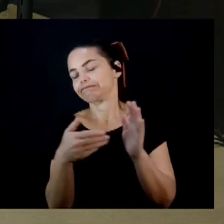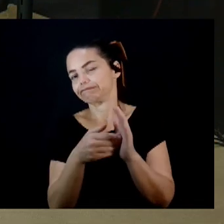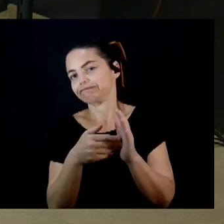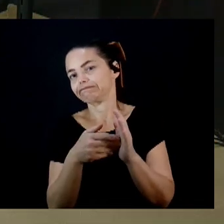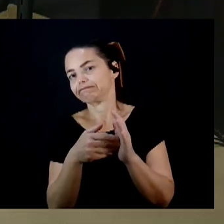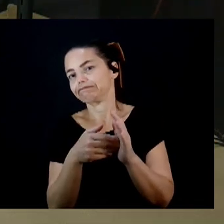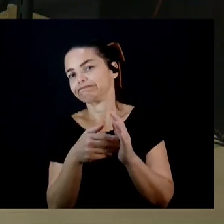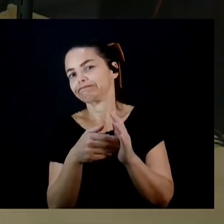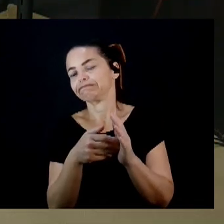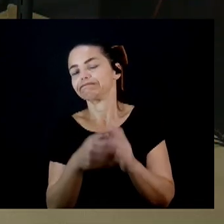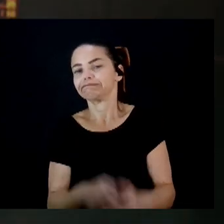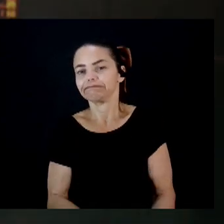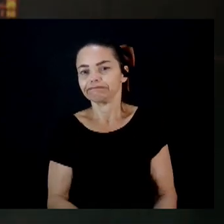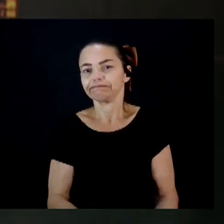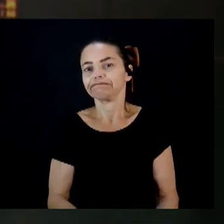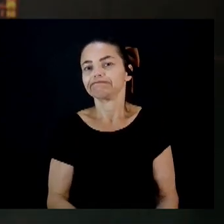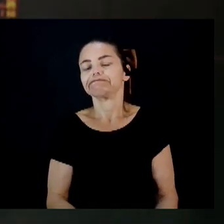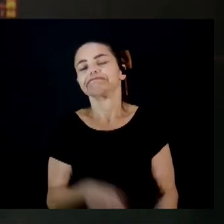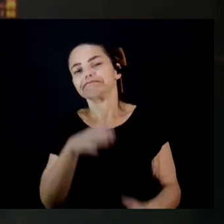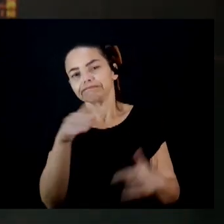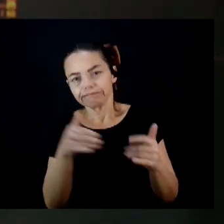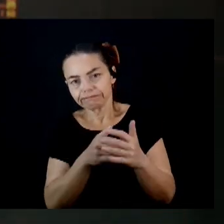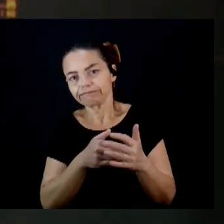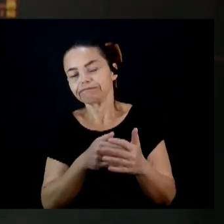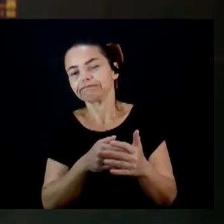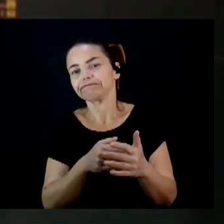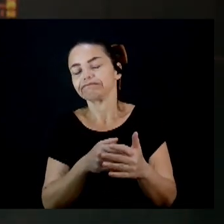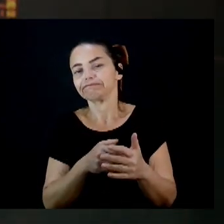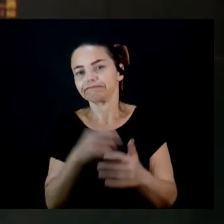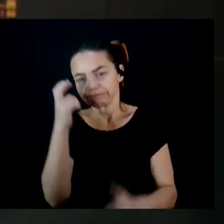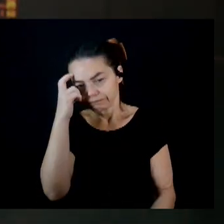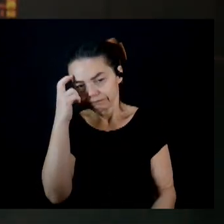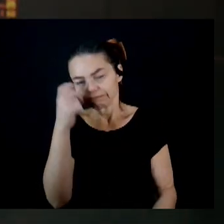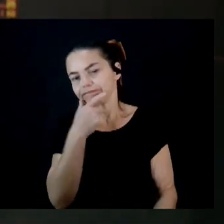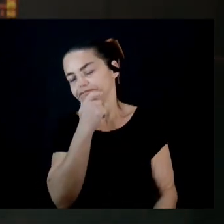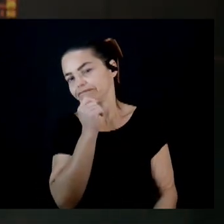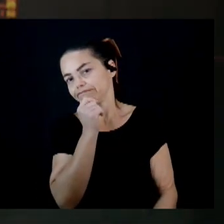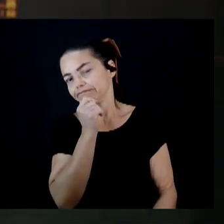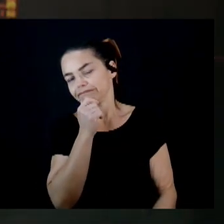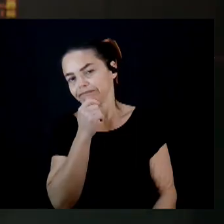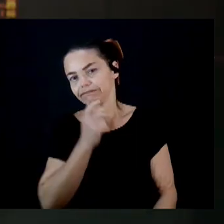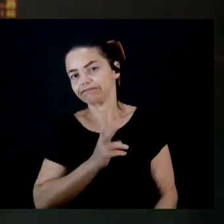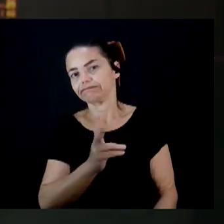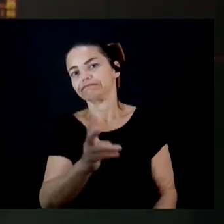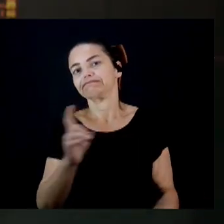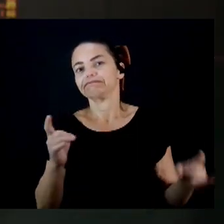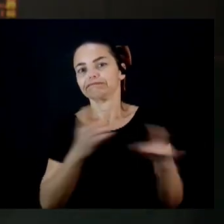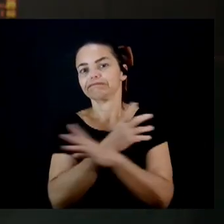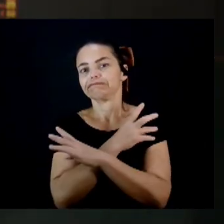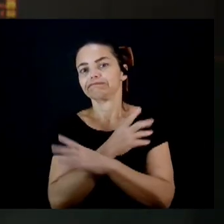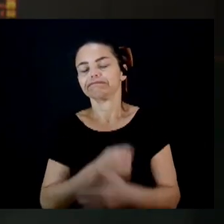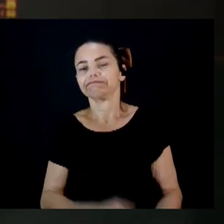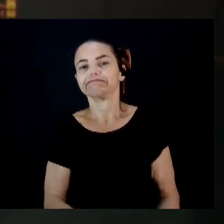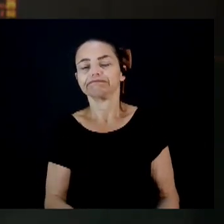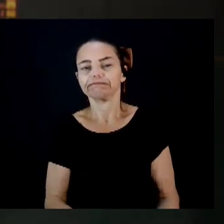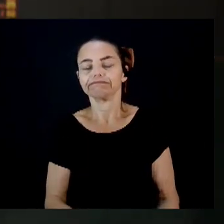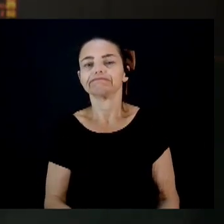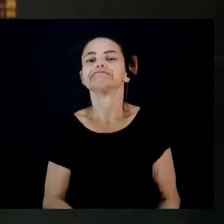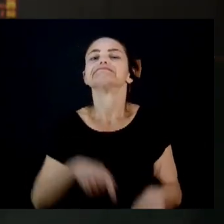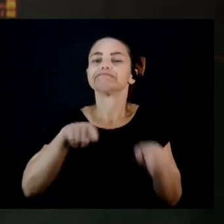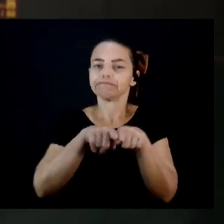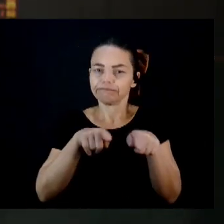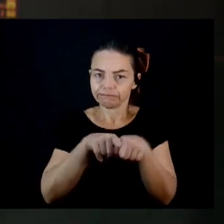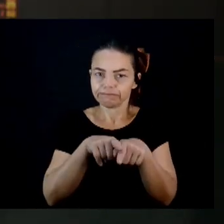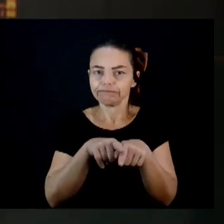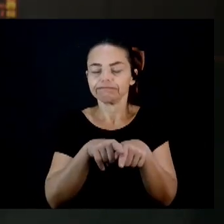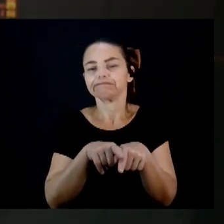inclusive por toda essa cultura de que o homem sempre deve estar pronto, para o homem também, quando ele fala, ele não